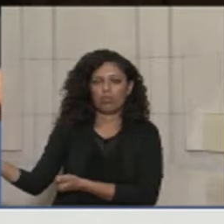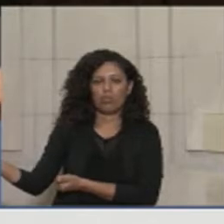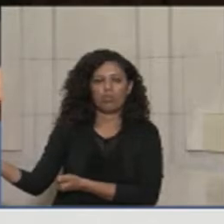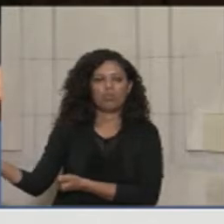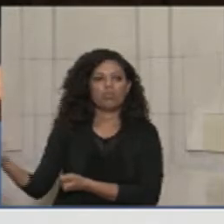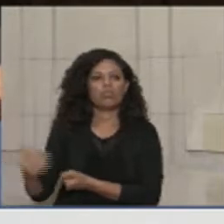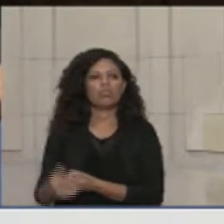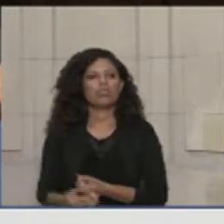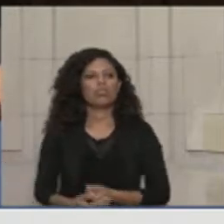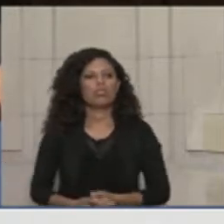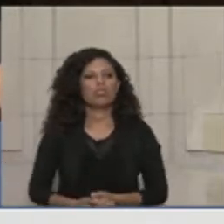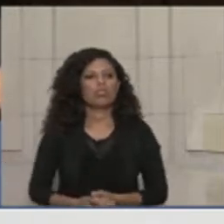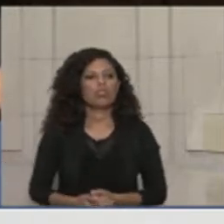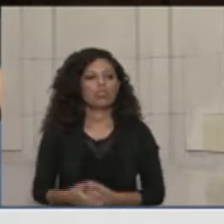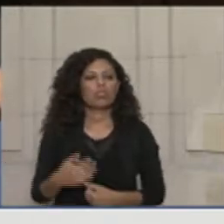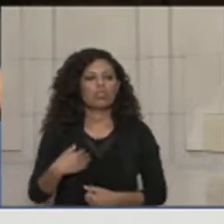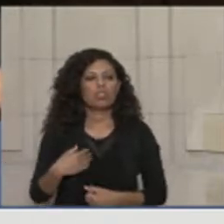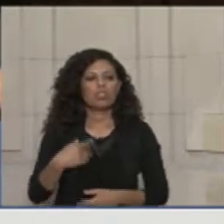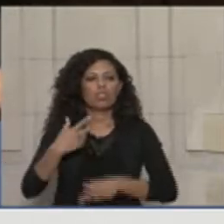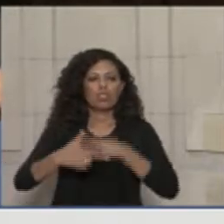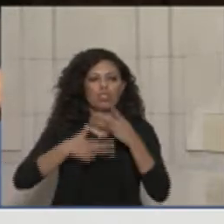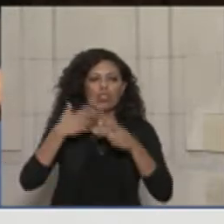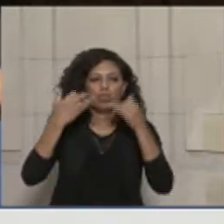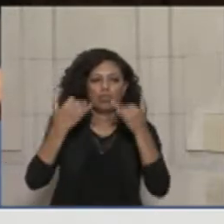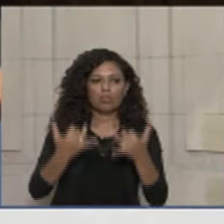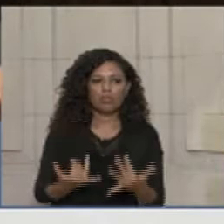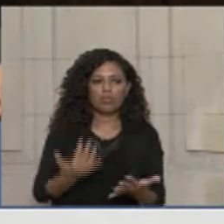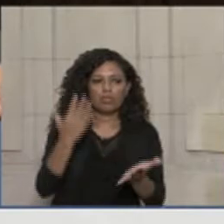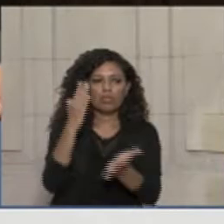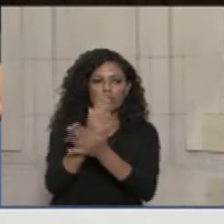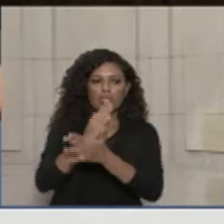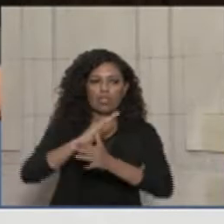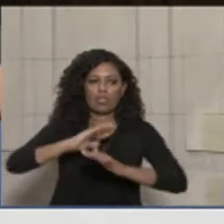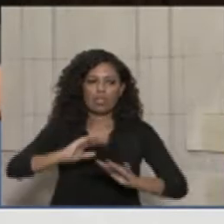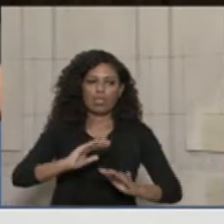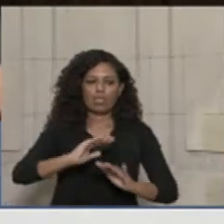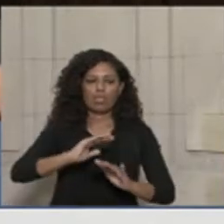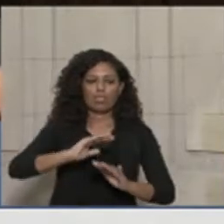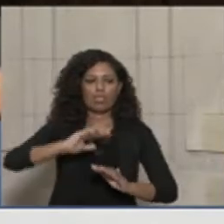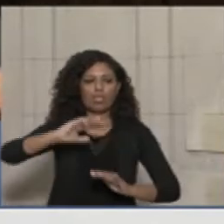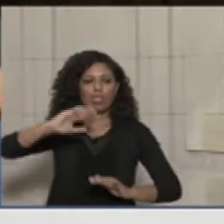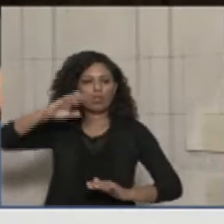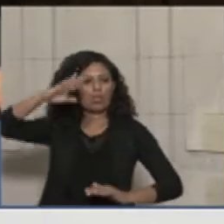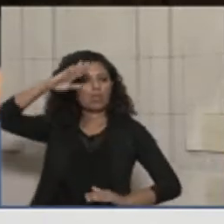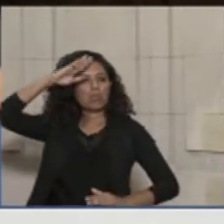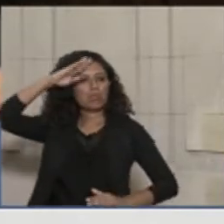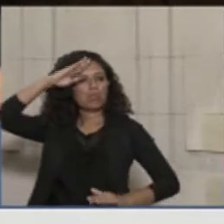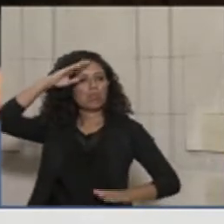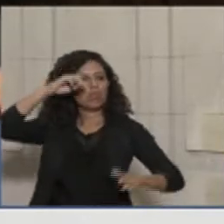fim da ditadura, do regime de exceção.